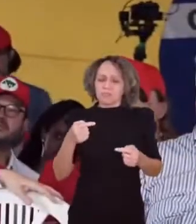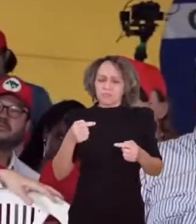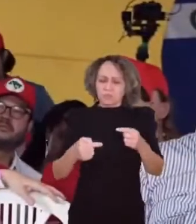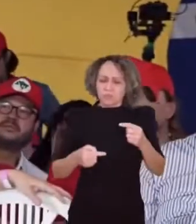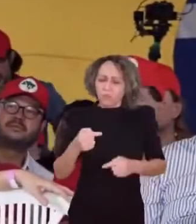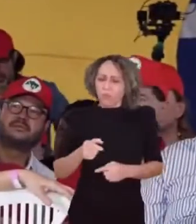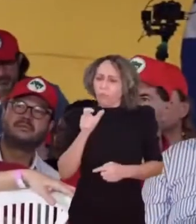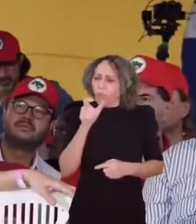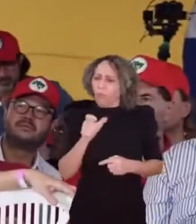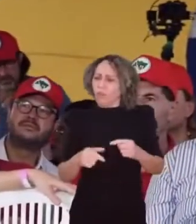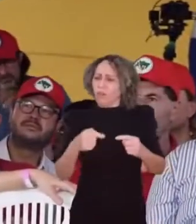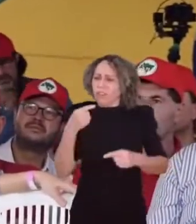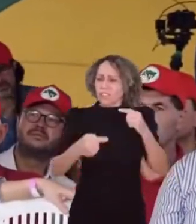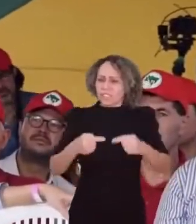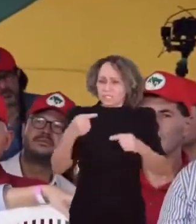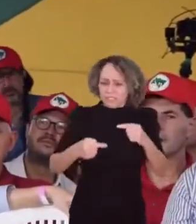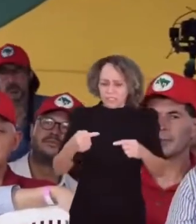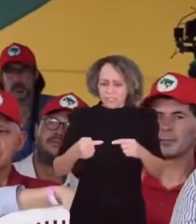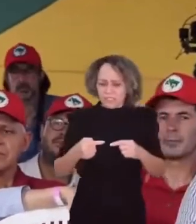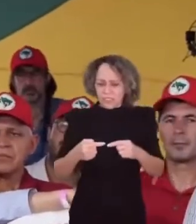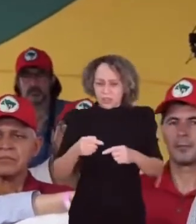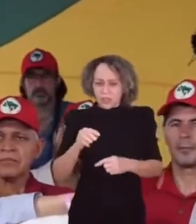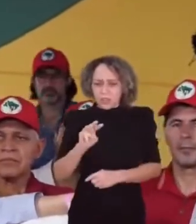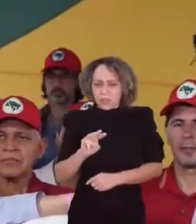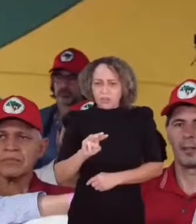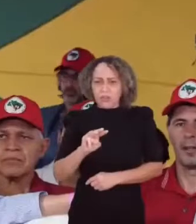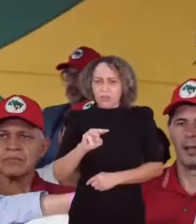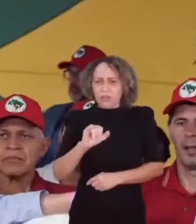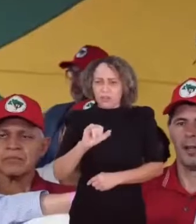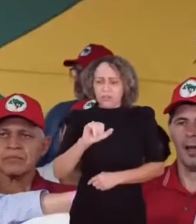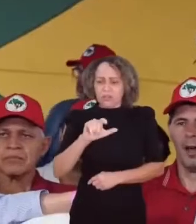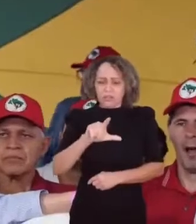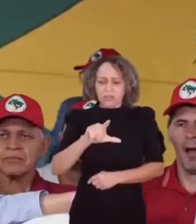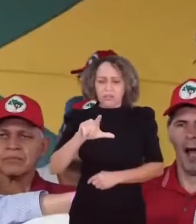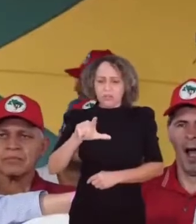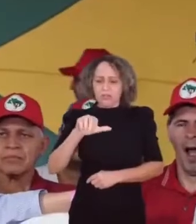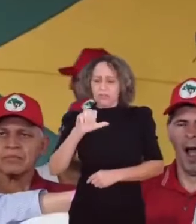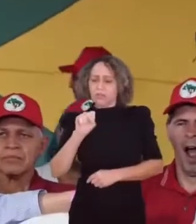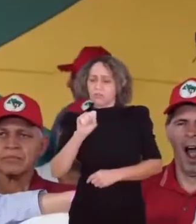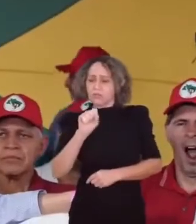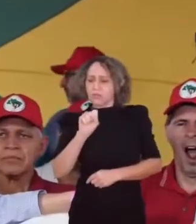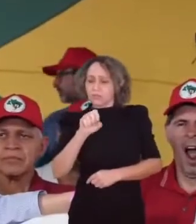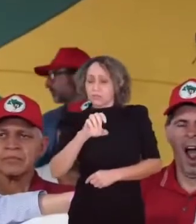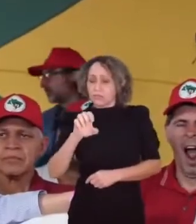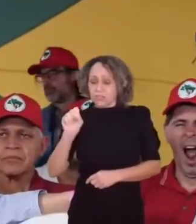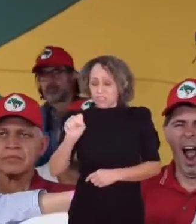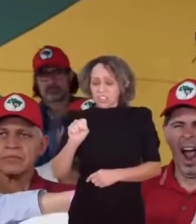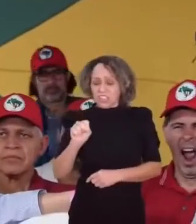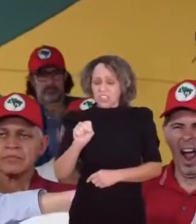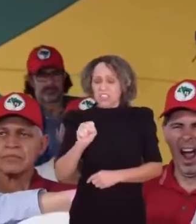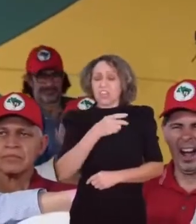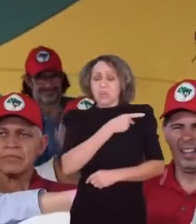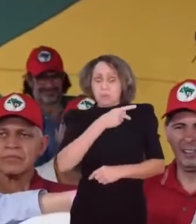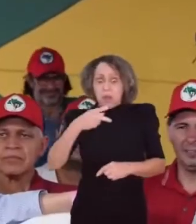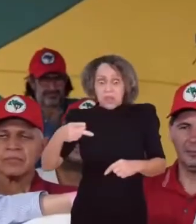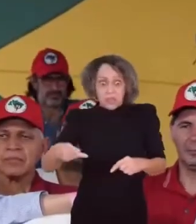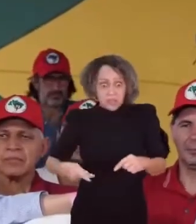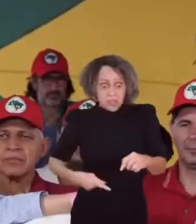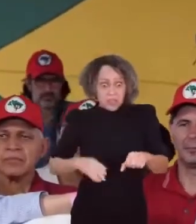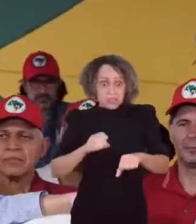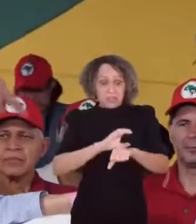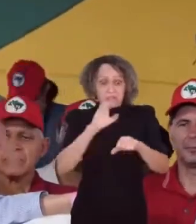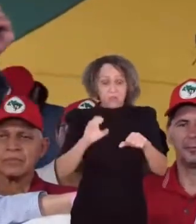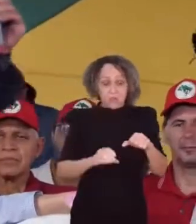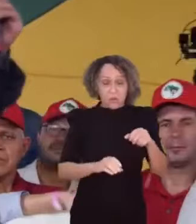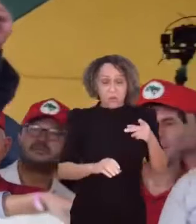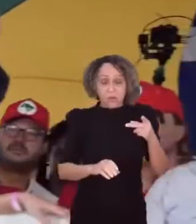Constituinte, quando o PMDB tinha 306 constituintes e 23 governadores, e ao mesmo